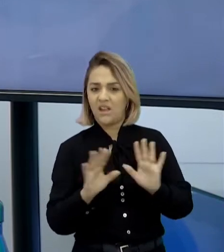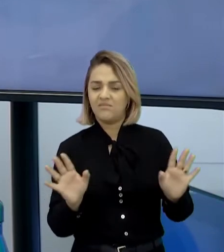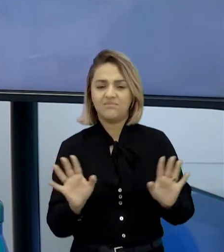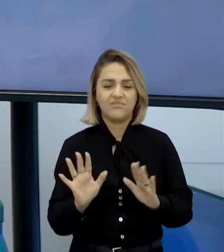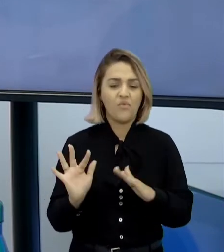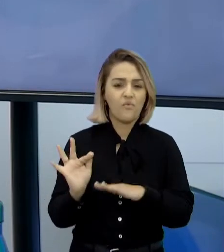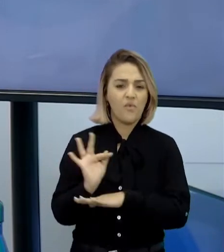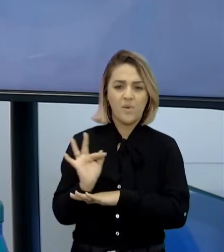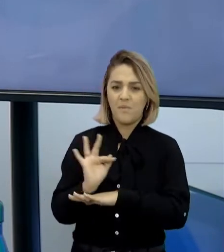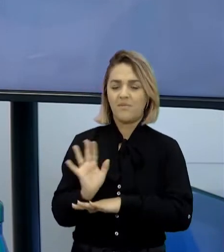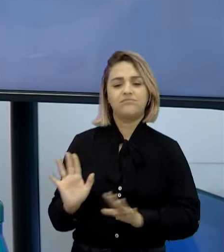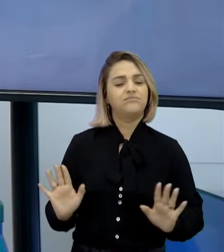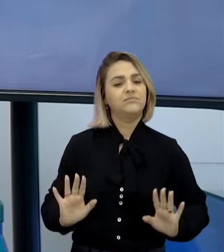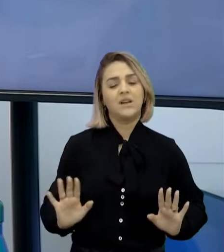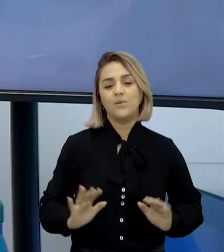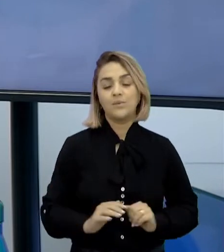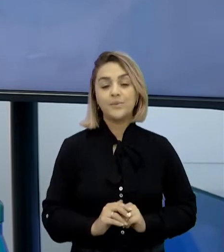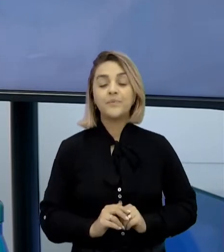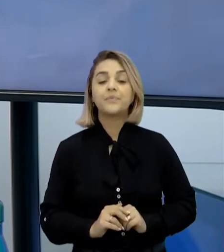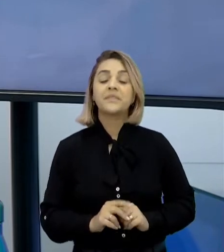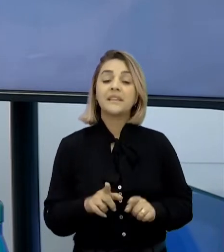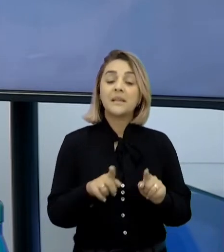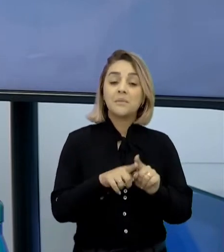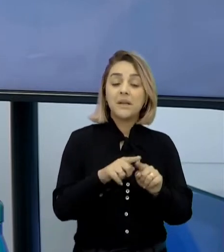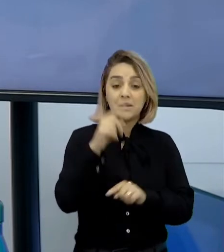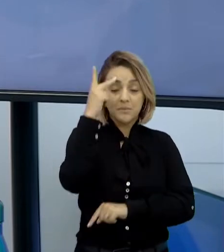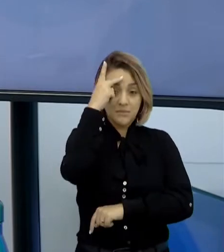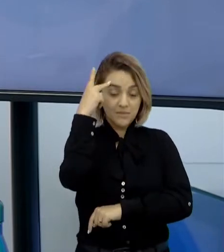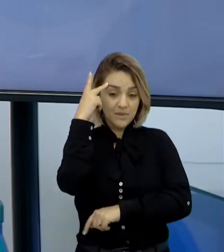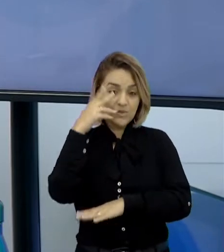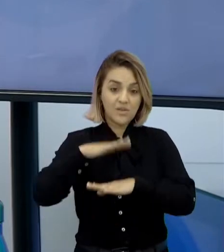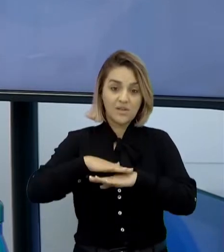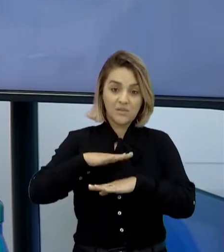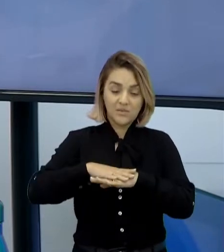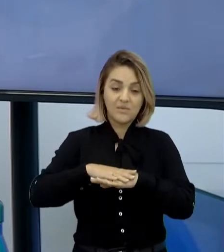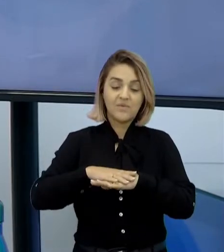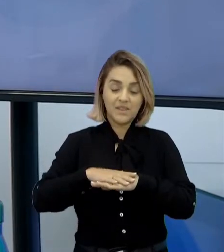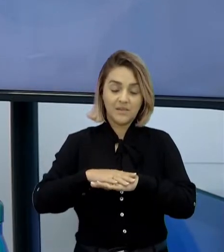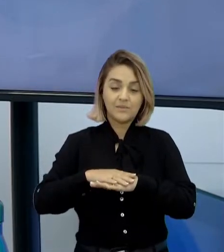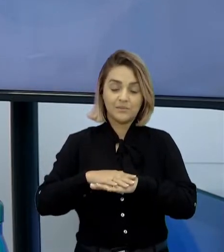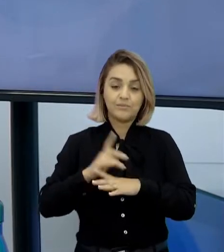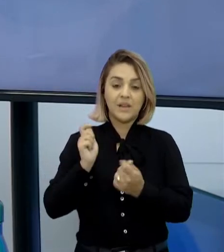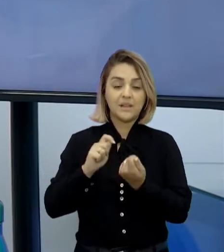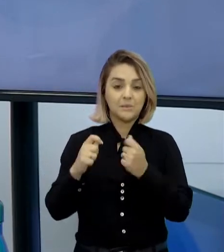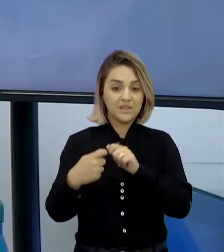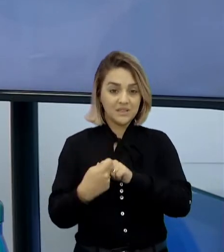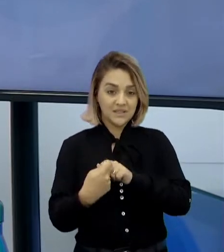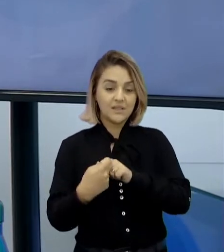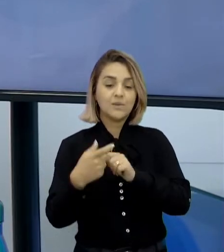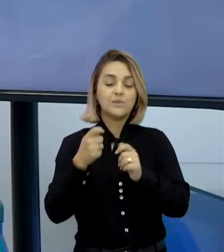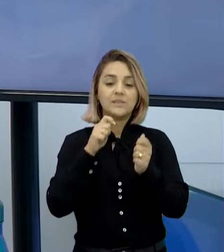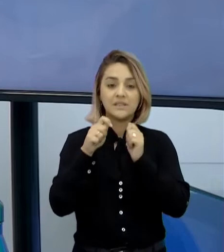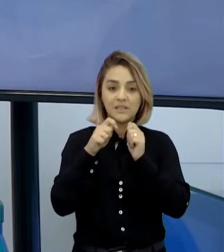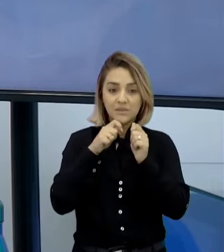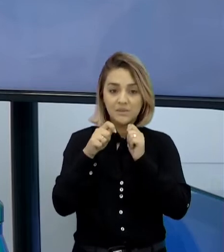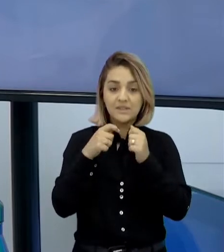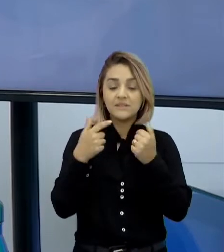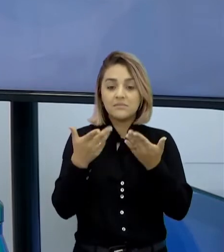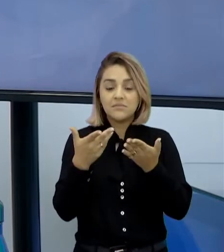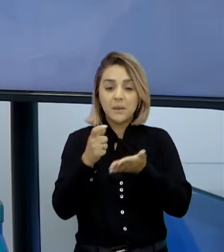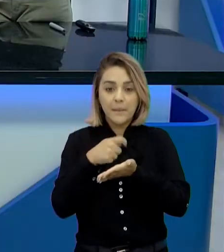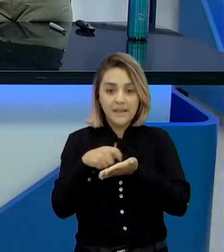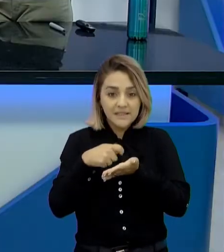E até mesmo a pessoa que fez ali a transcrição da entrevista, né, para a parte escrita, se